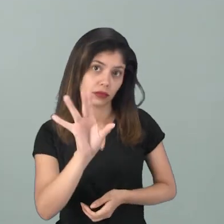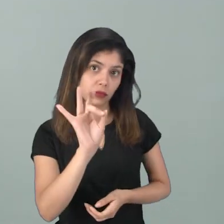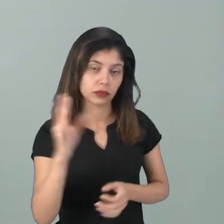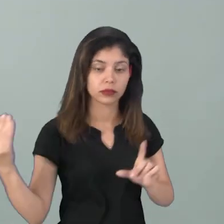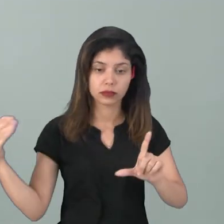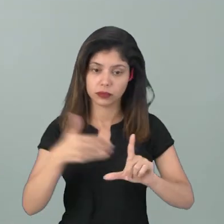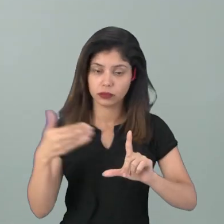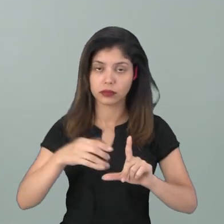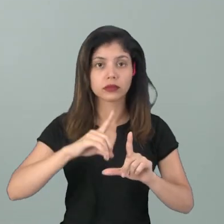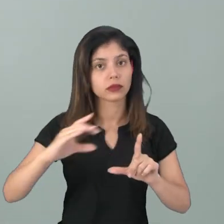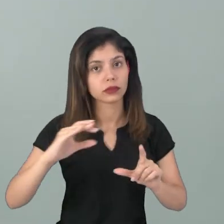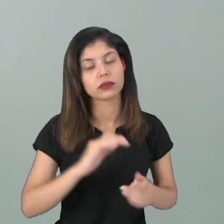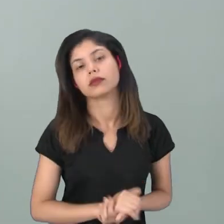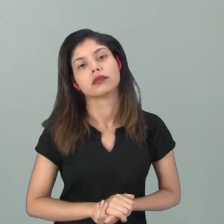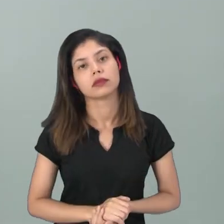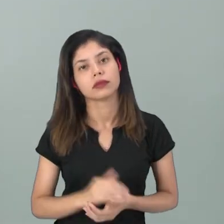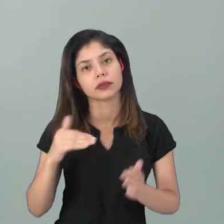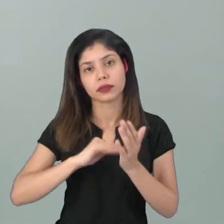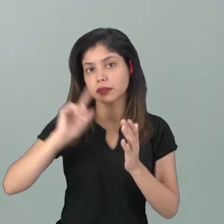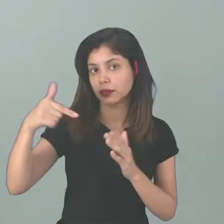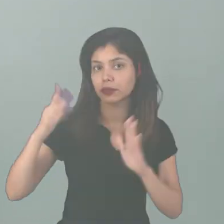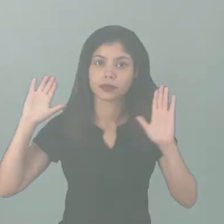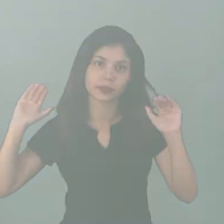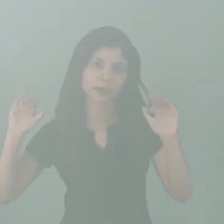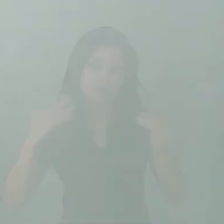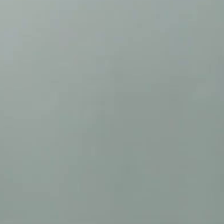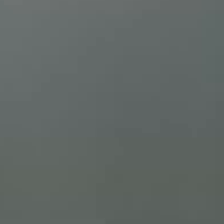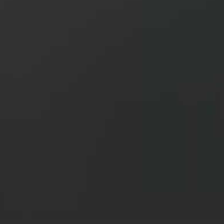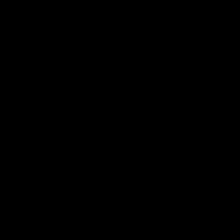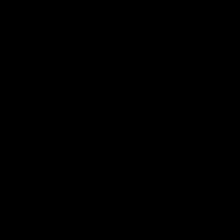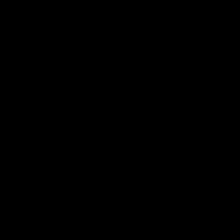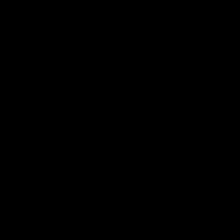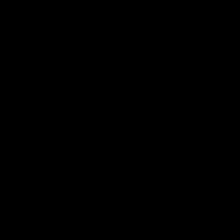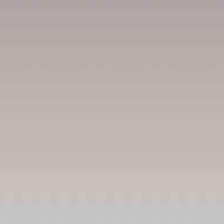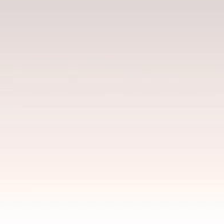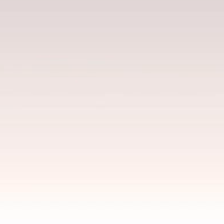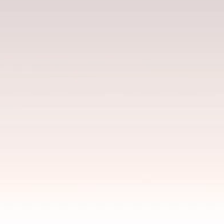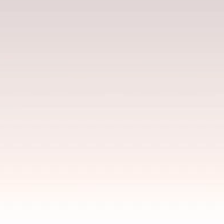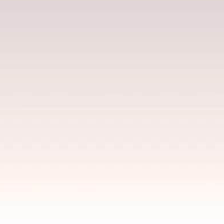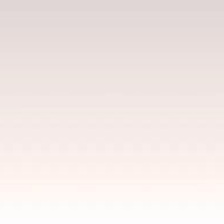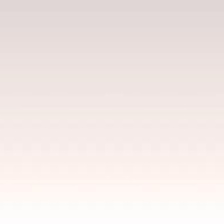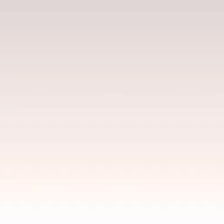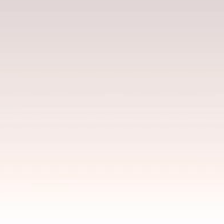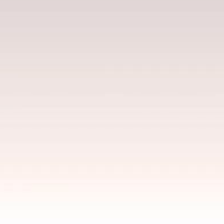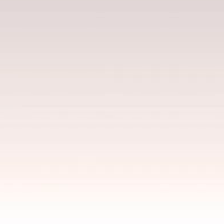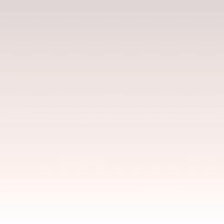acessar a plataforma Eduque. E até a próxima aula!